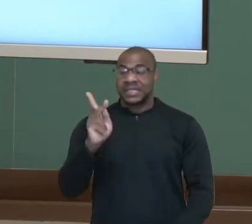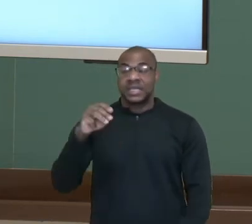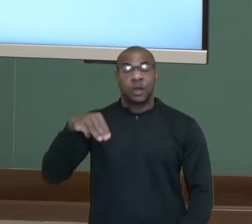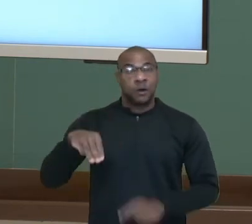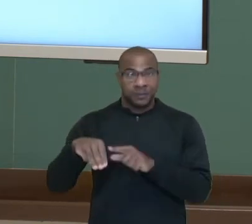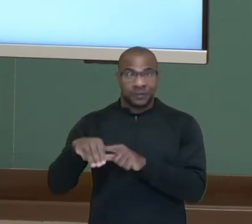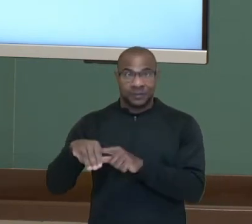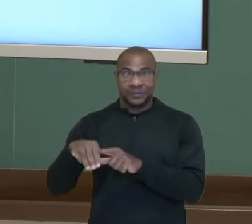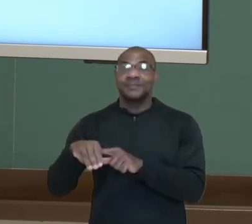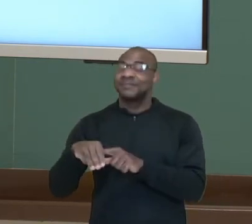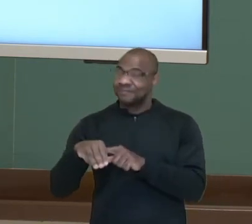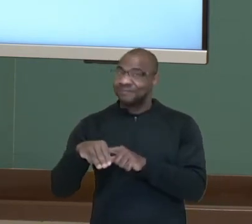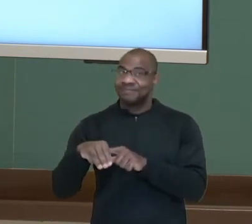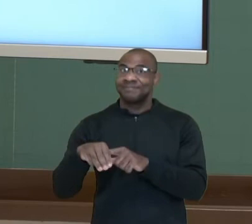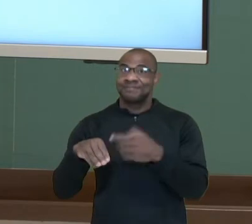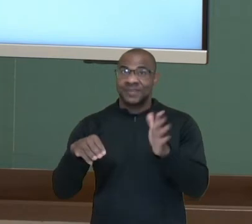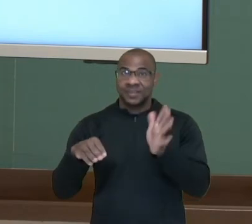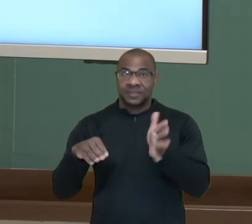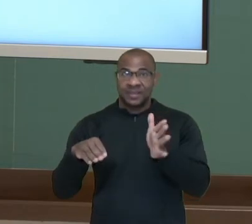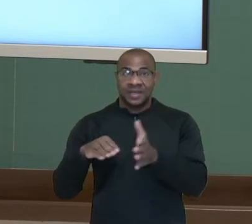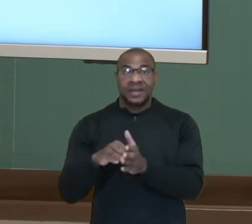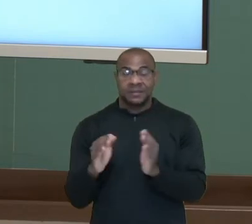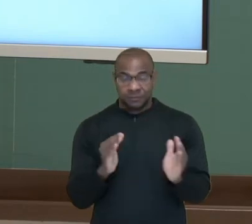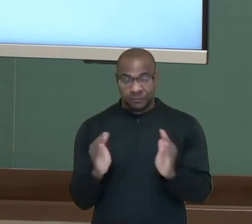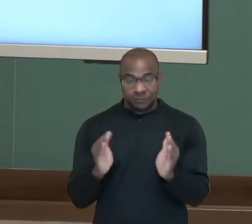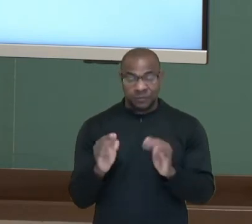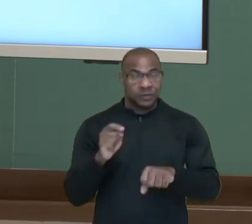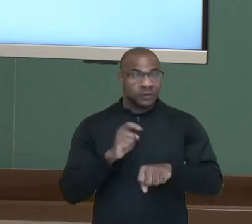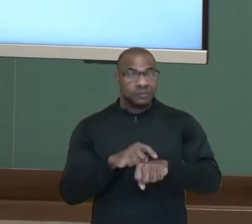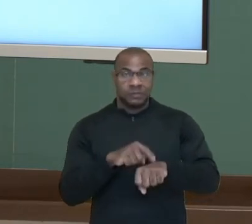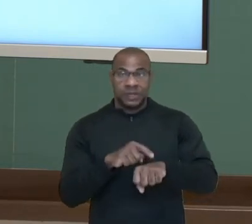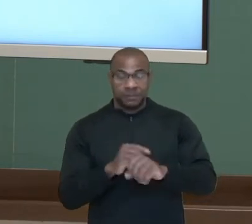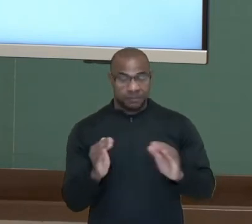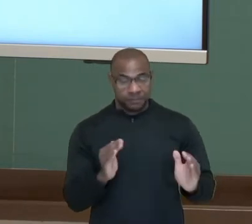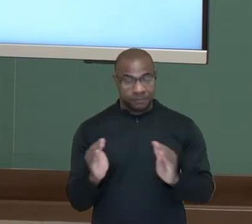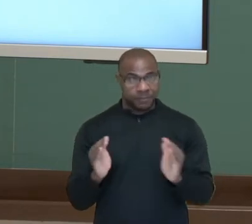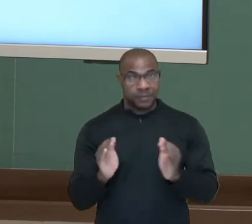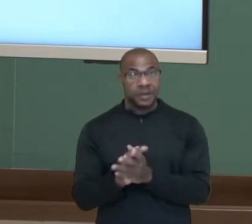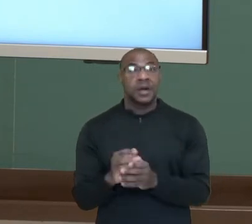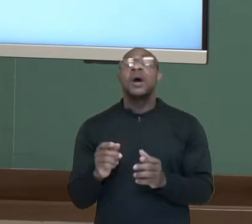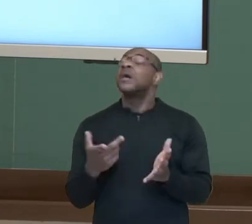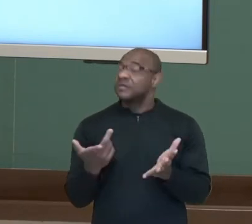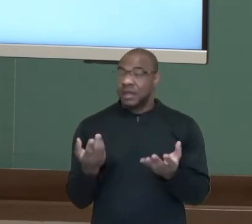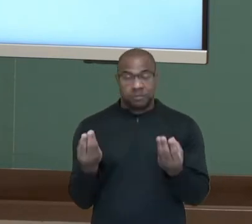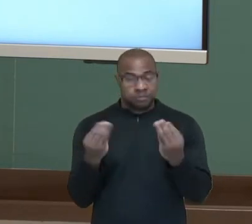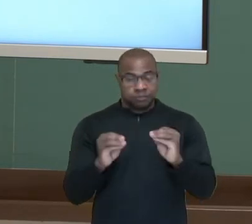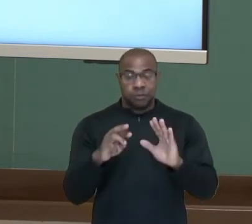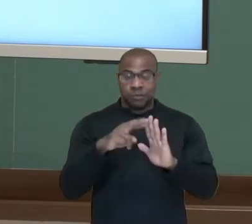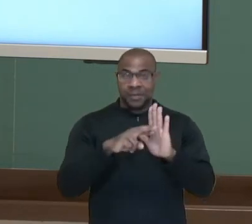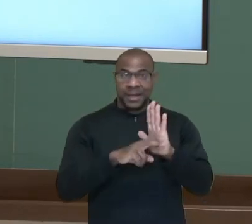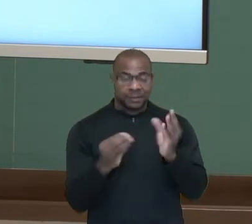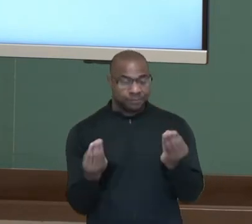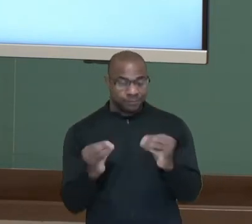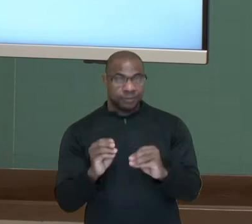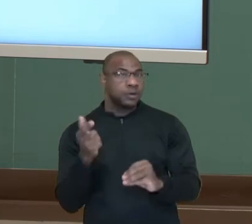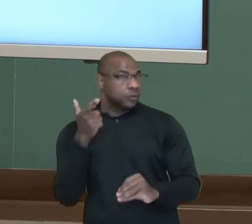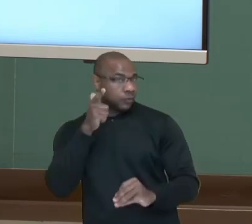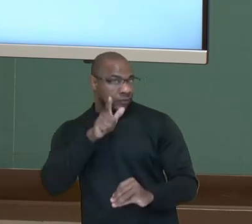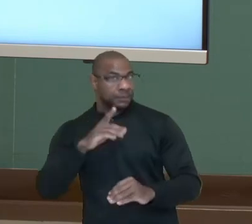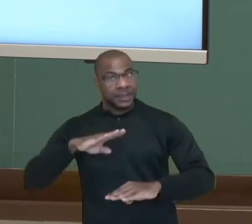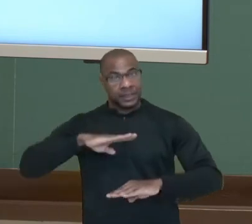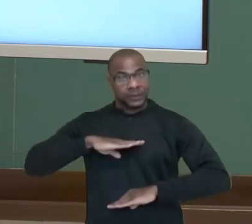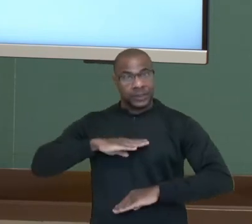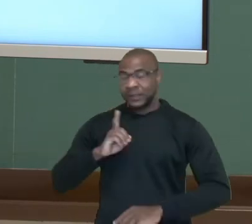variando, conforme varia o tempo, eu consigo escrever uma lei de formação, uma regra para essa